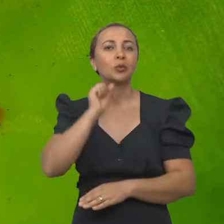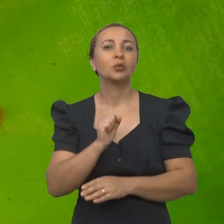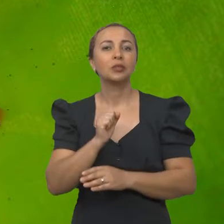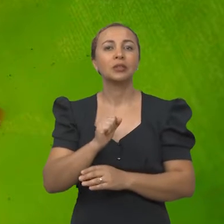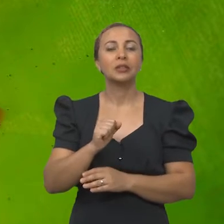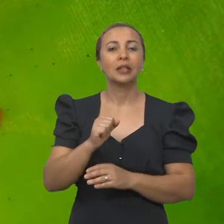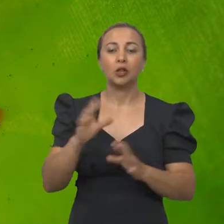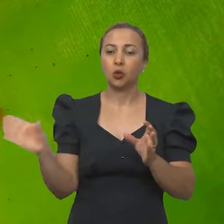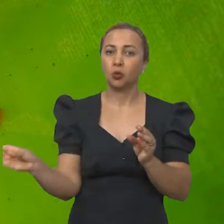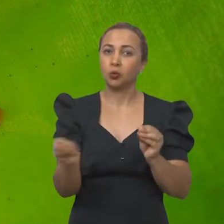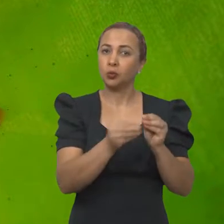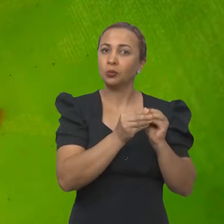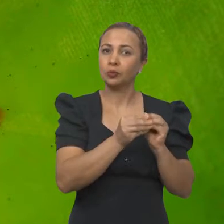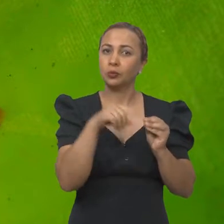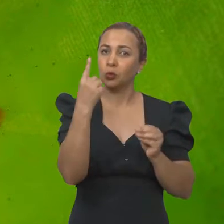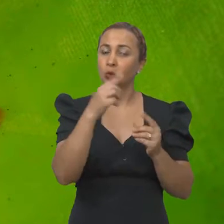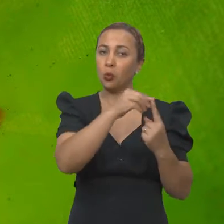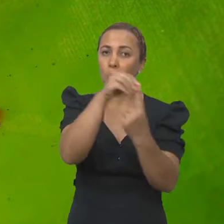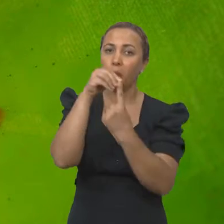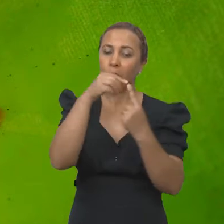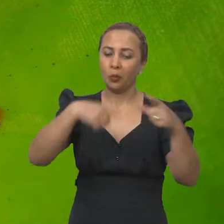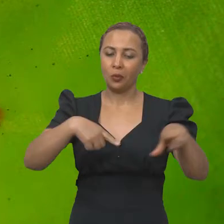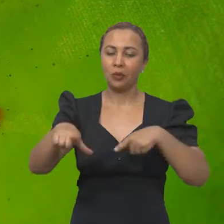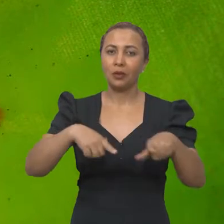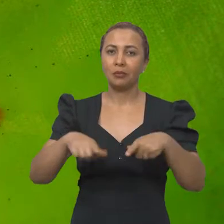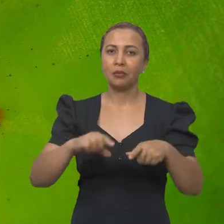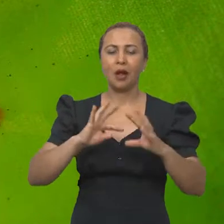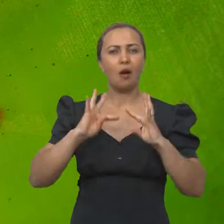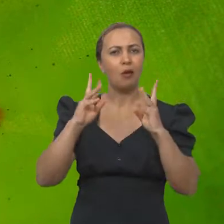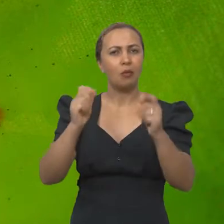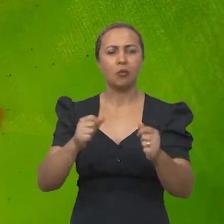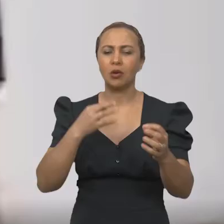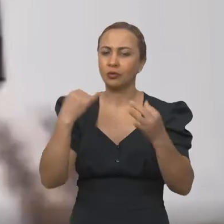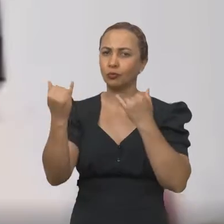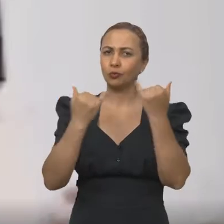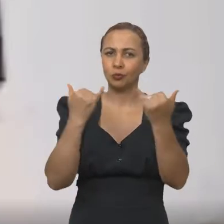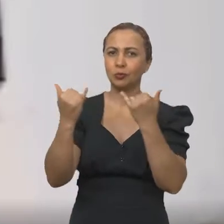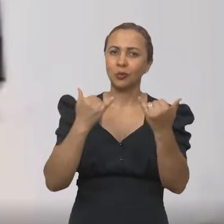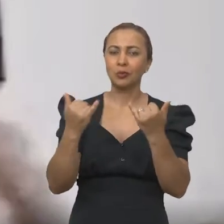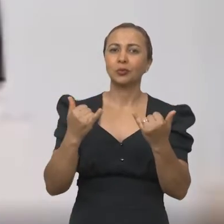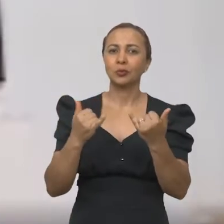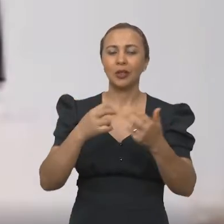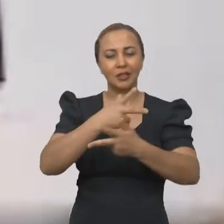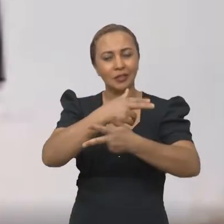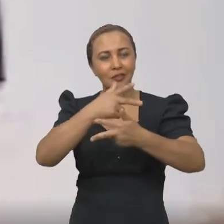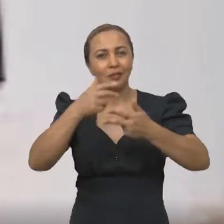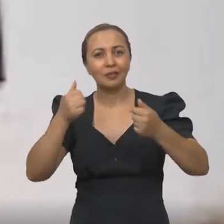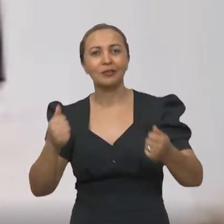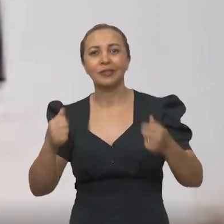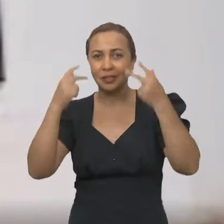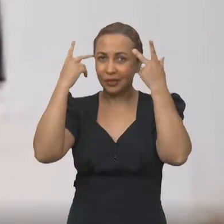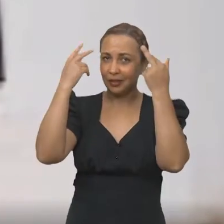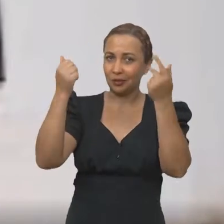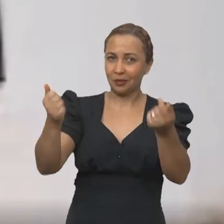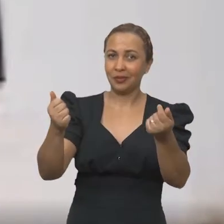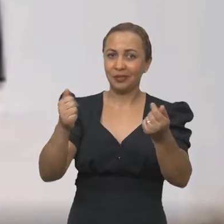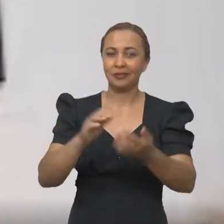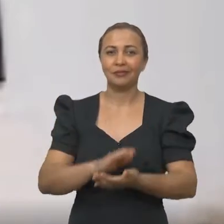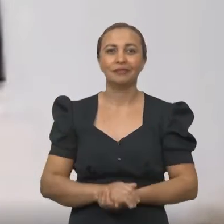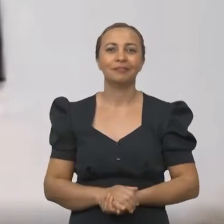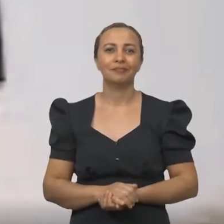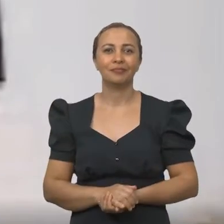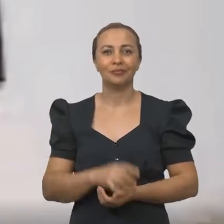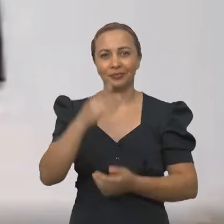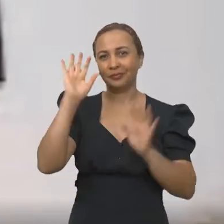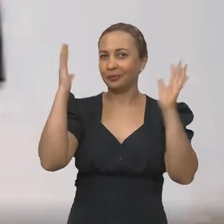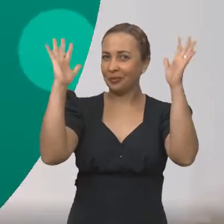gente consegue juntar num único trabalho essa quantidade imensa de informações, né? De informações de diversas